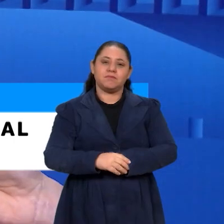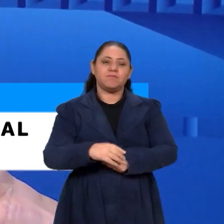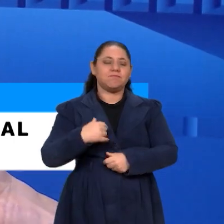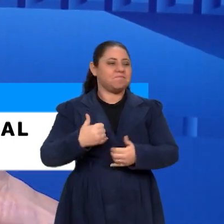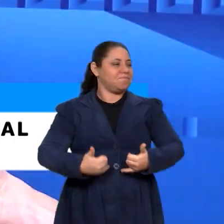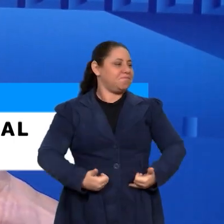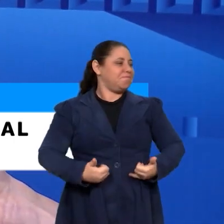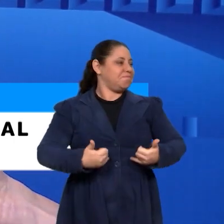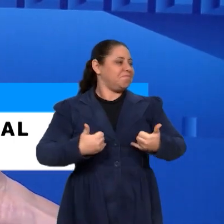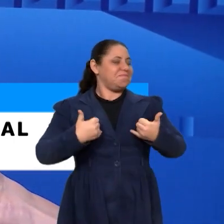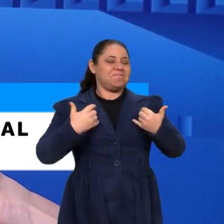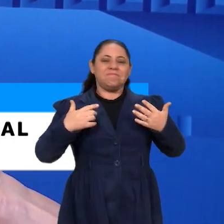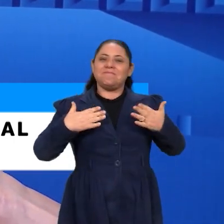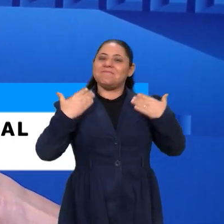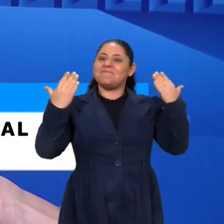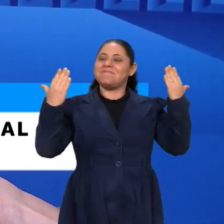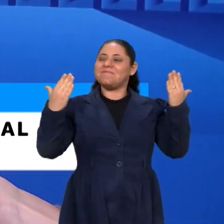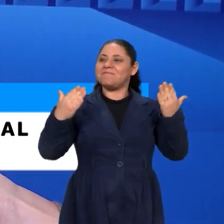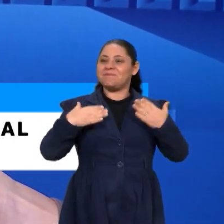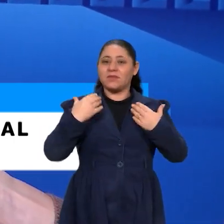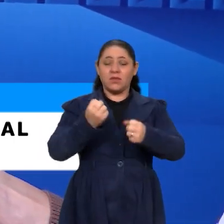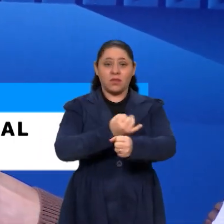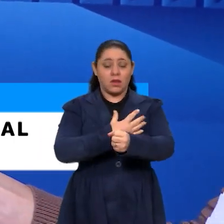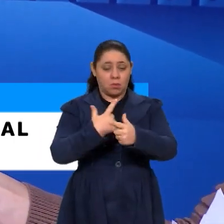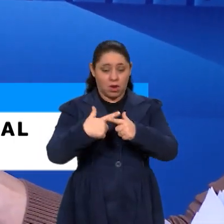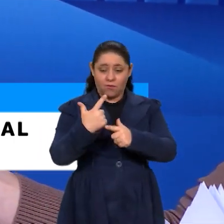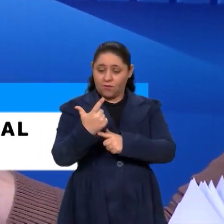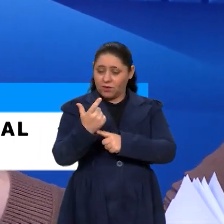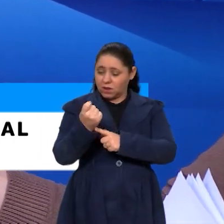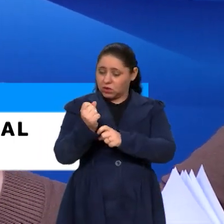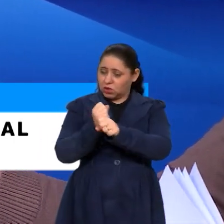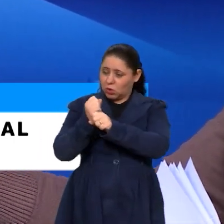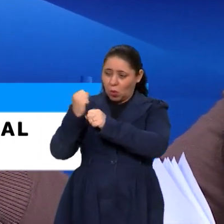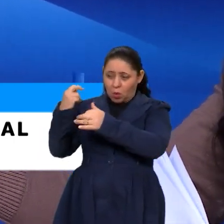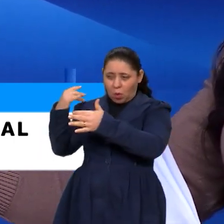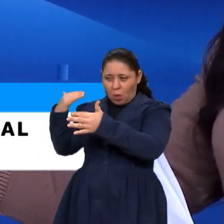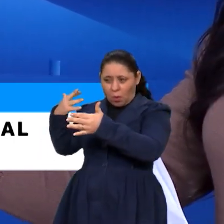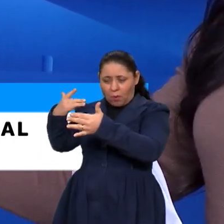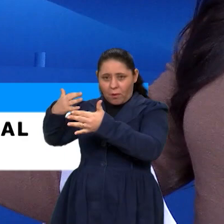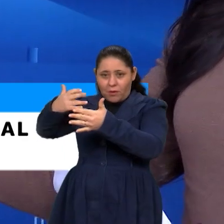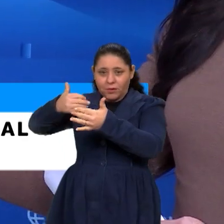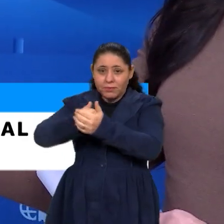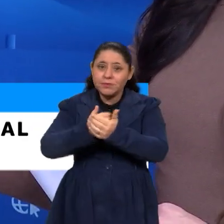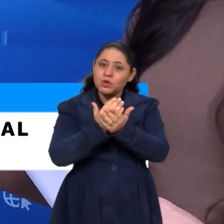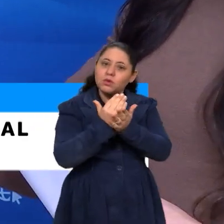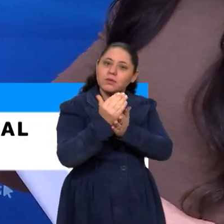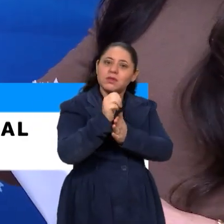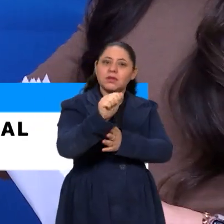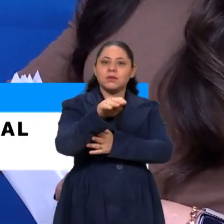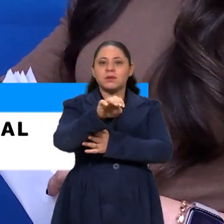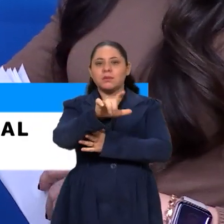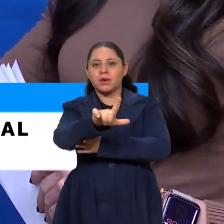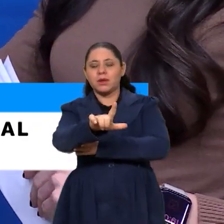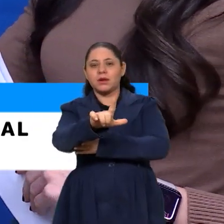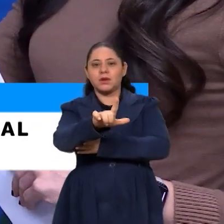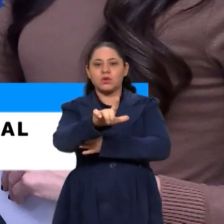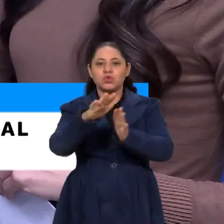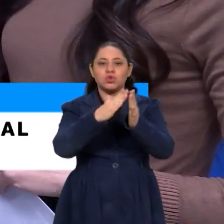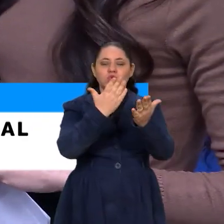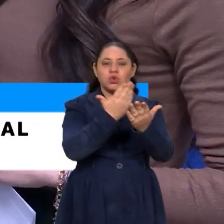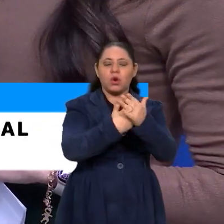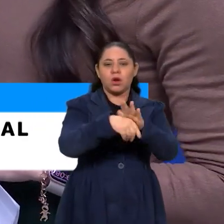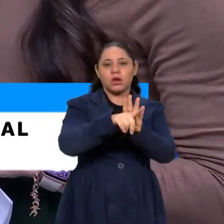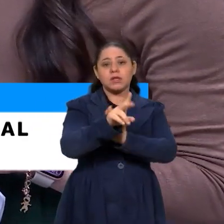motivo, assim, de muita alegria, de muita emoção, porque há 20 anos nós começamos a ABEL com